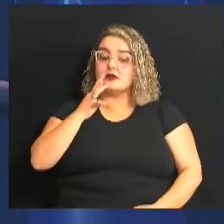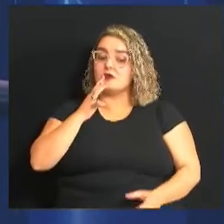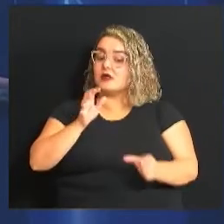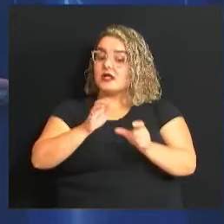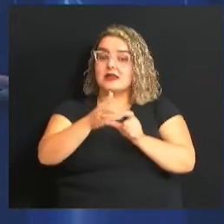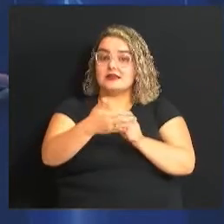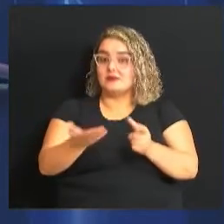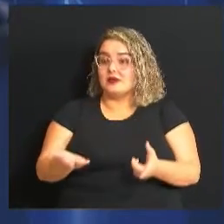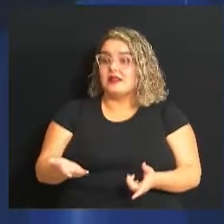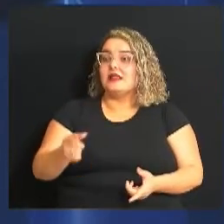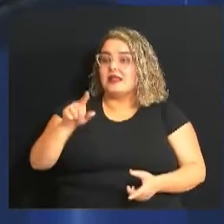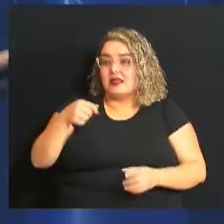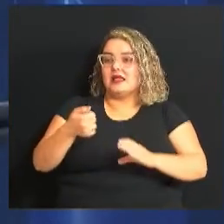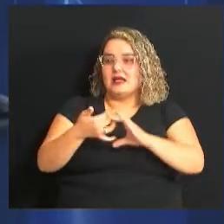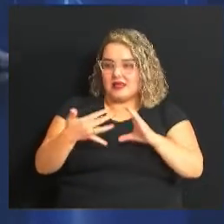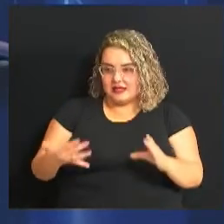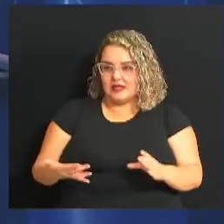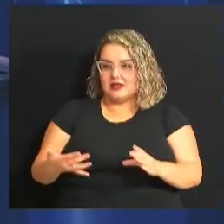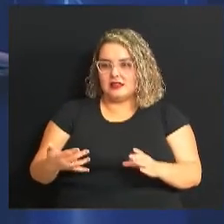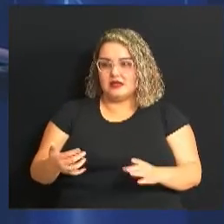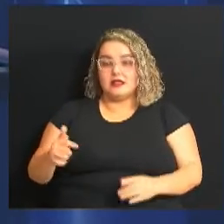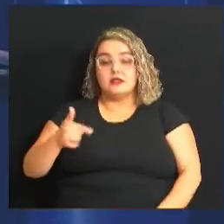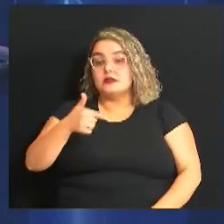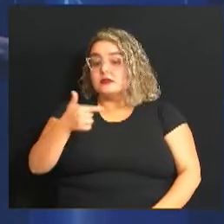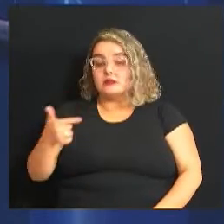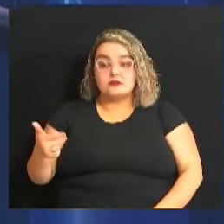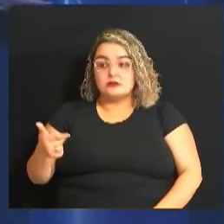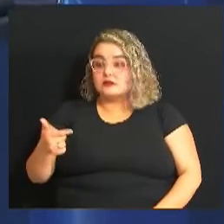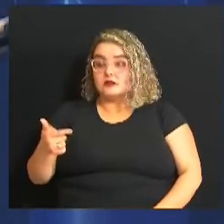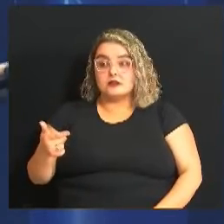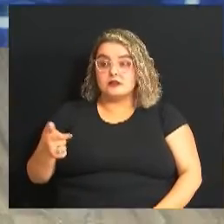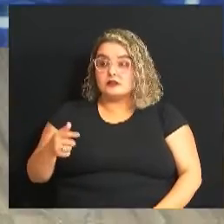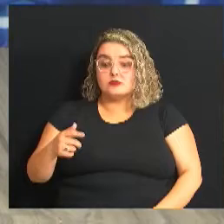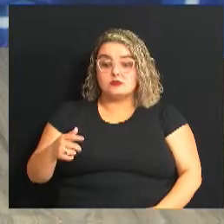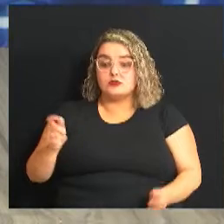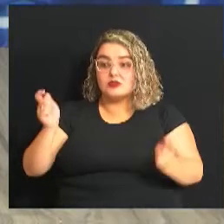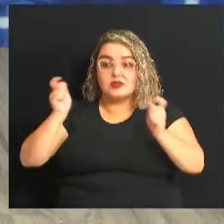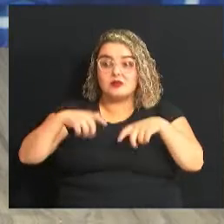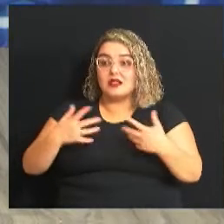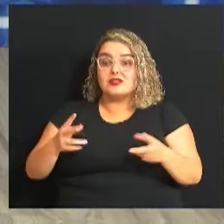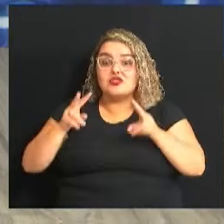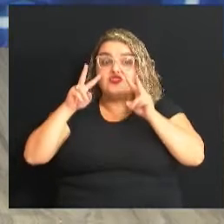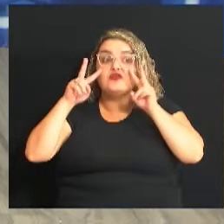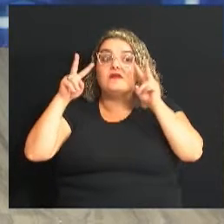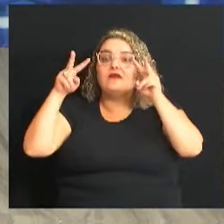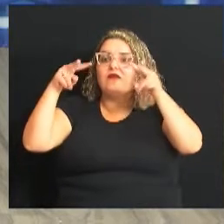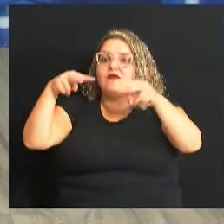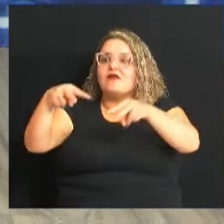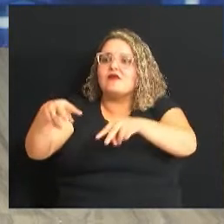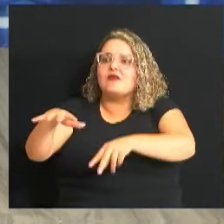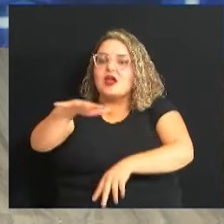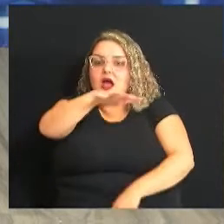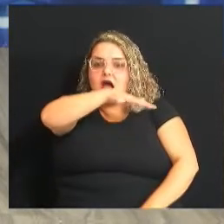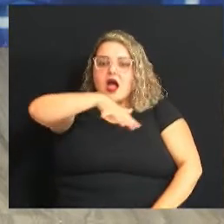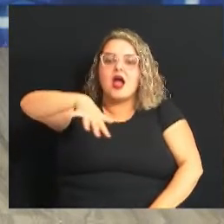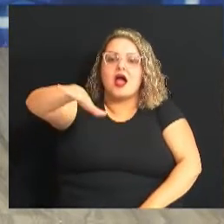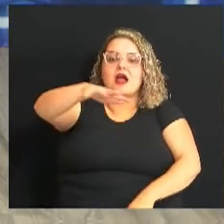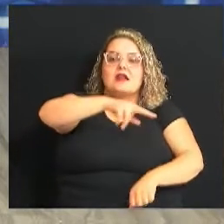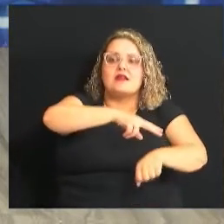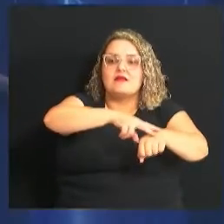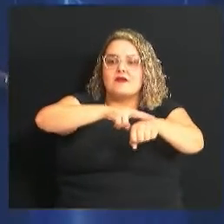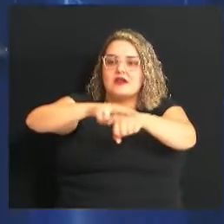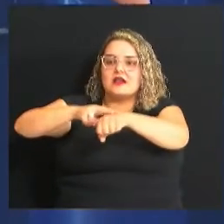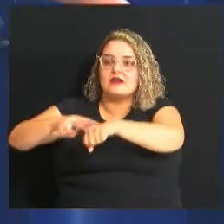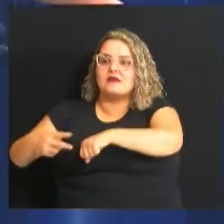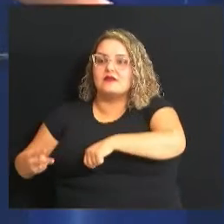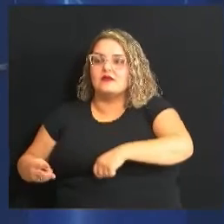bem aquela incapacidade que às vezes nós temos de simplesmente enxergar o cenário verde que nós temos. A gente vai no